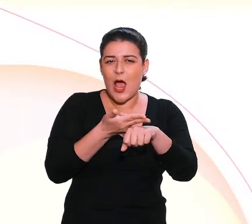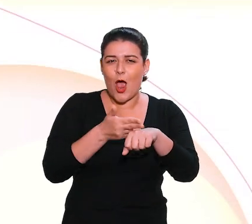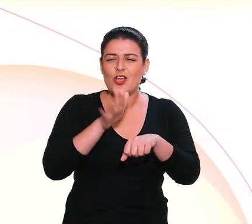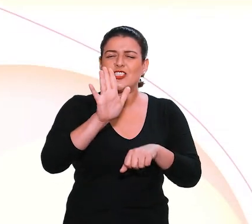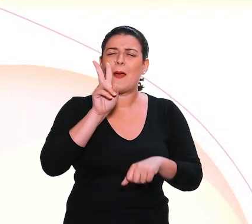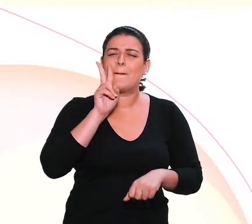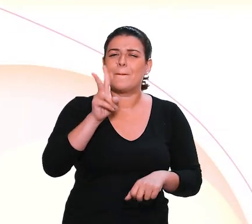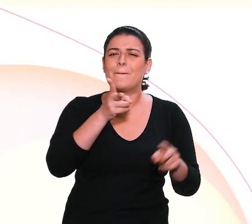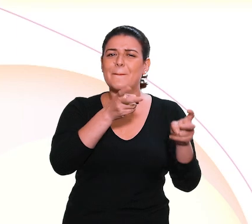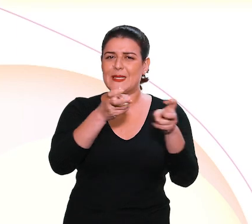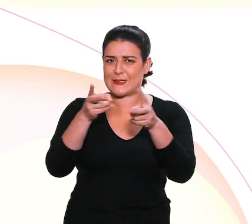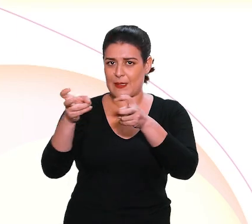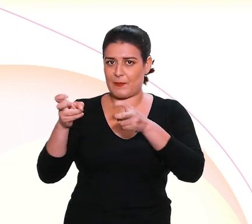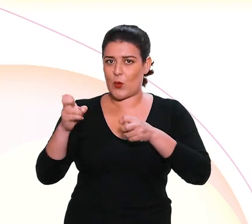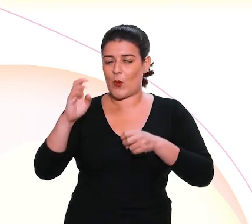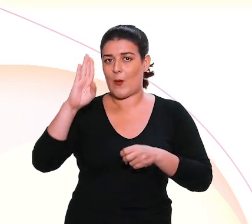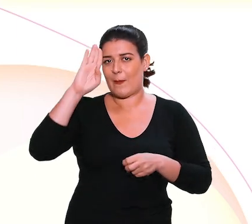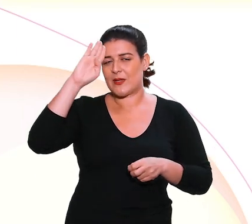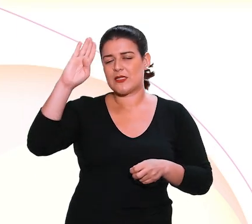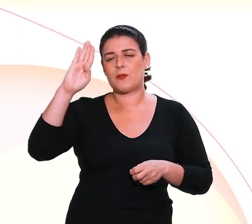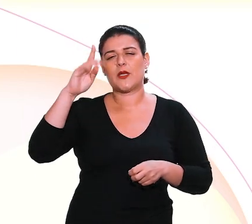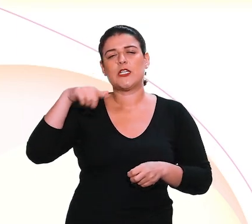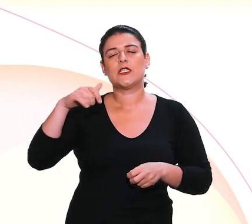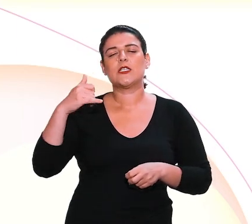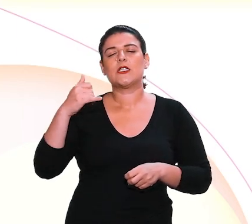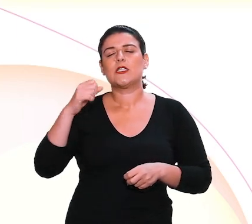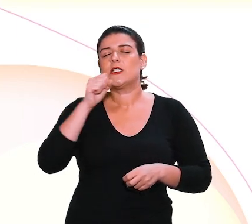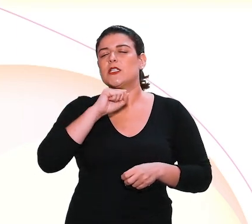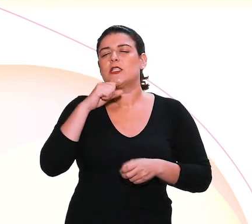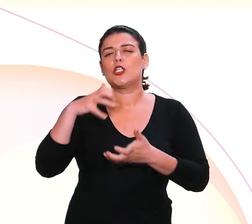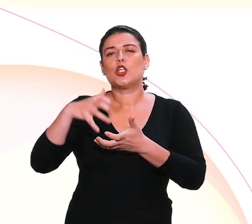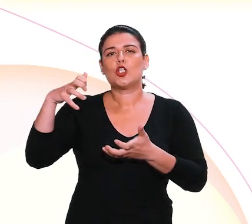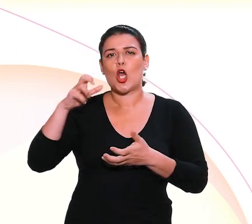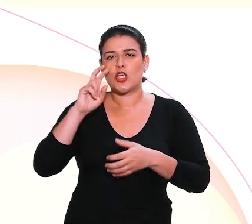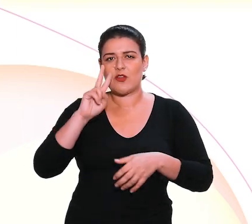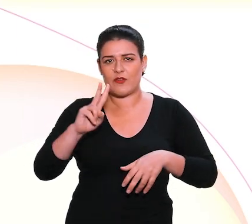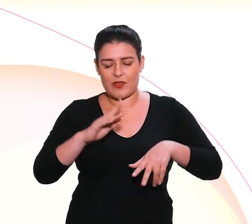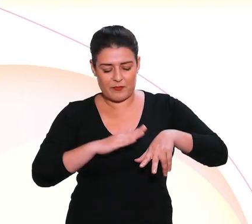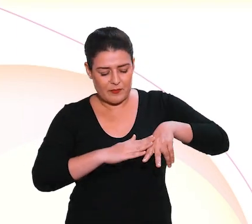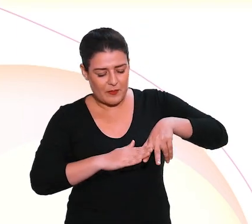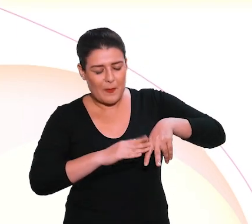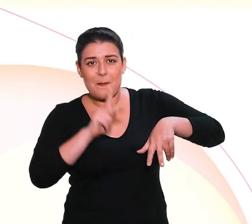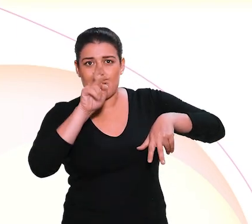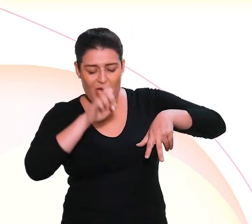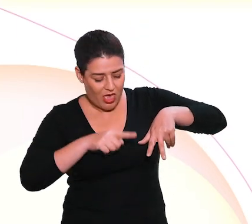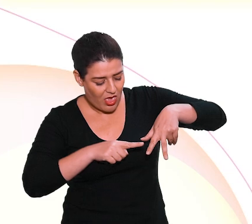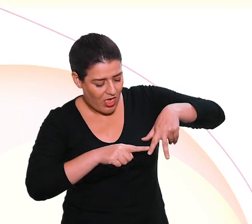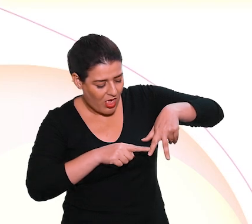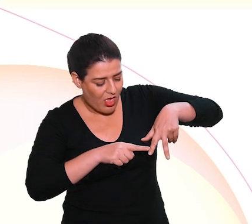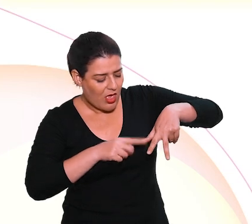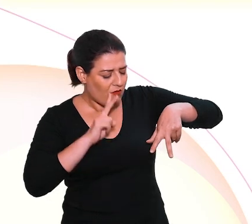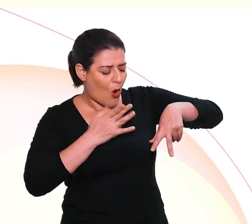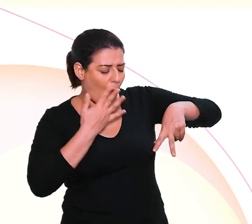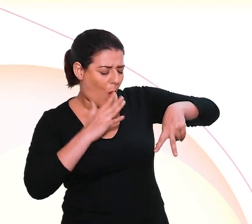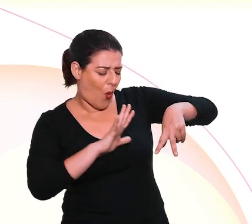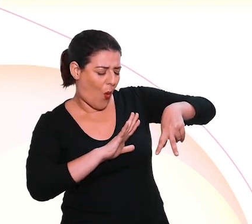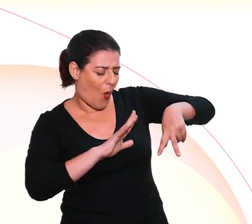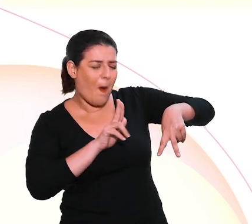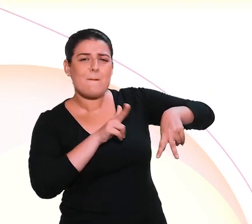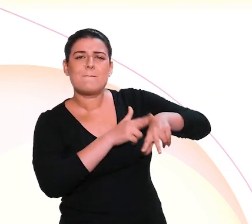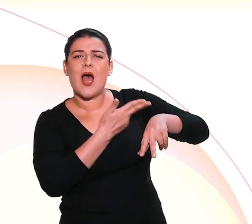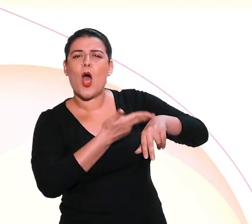já perceberam, mas nos pacientes mais idosos, isso é comum de ver, quando você olha para o tornozelo do paciente, você vê uma coloração bem